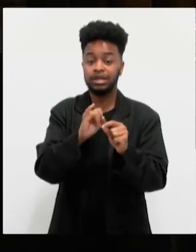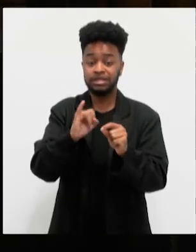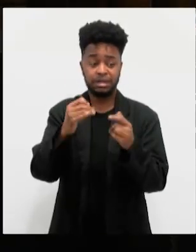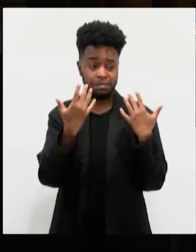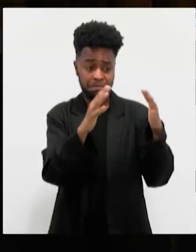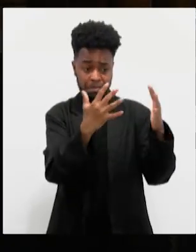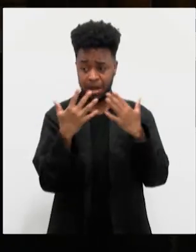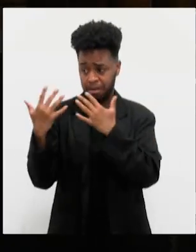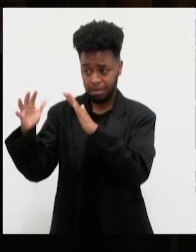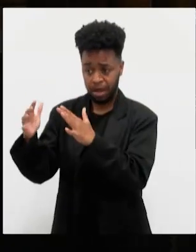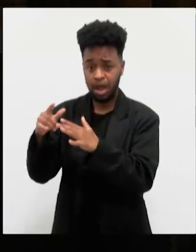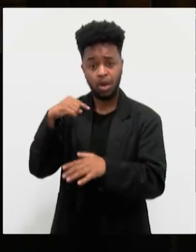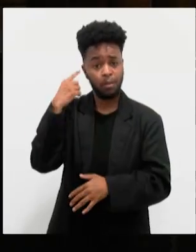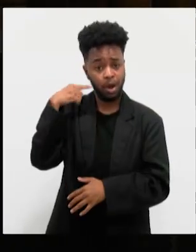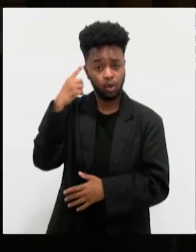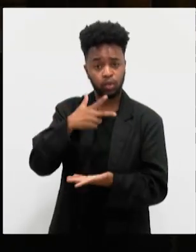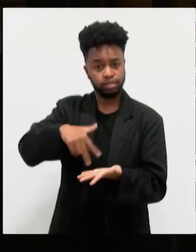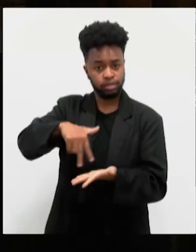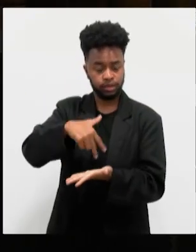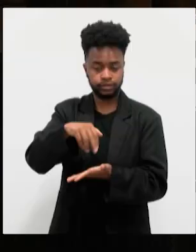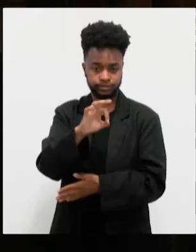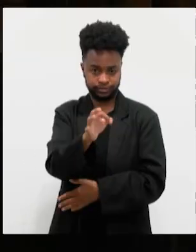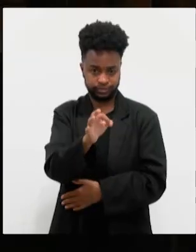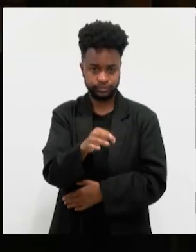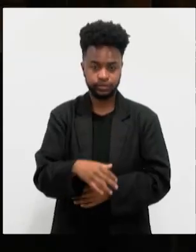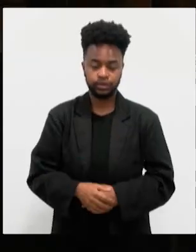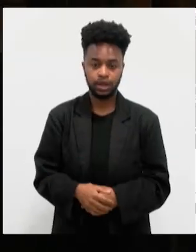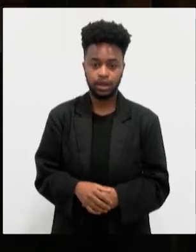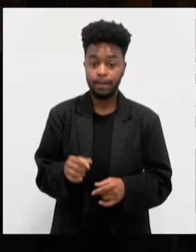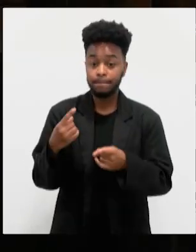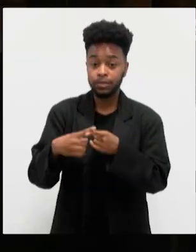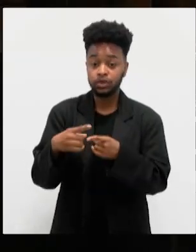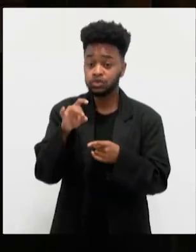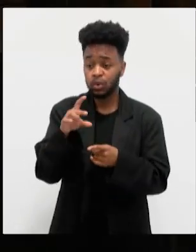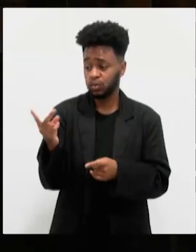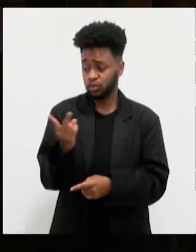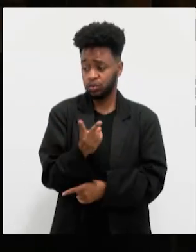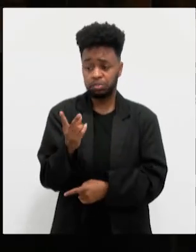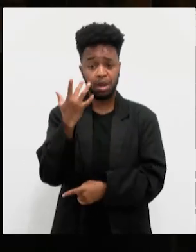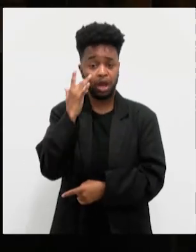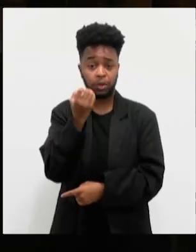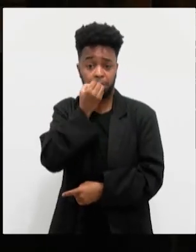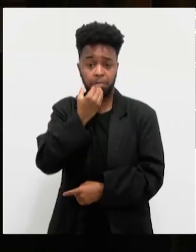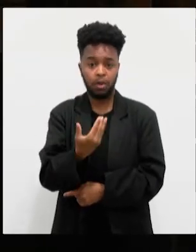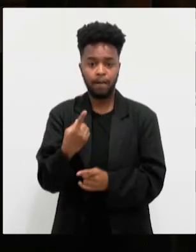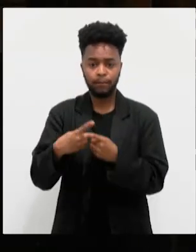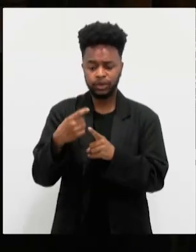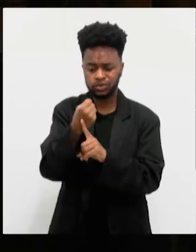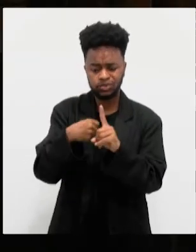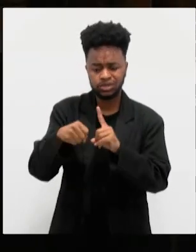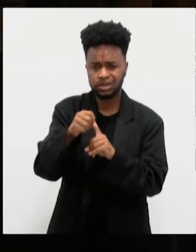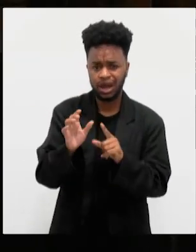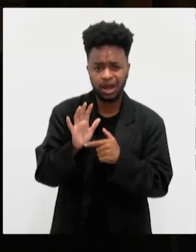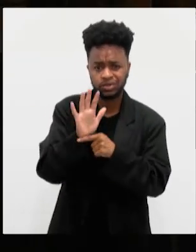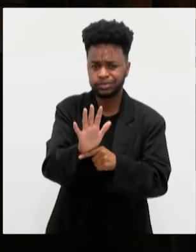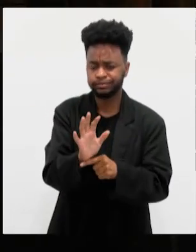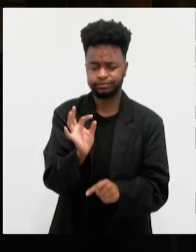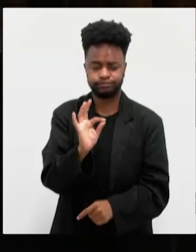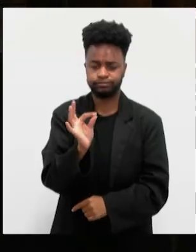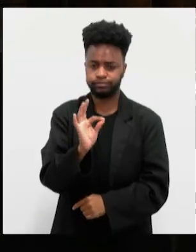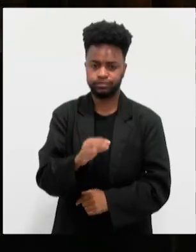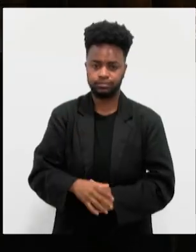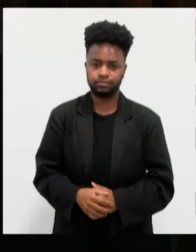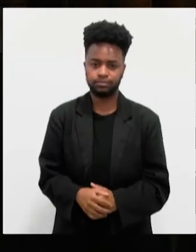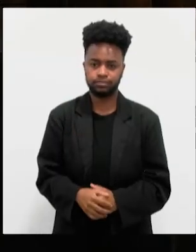palma para maluco dançar, né? Porque é bom só para os dois lados. Para a sociedade, não o é.